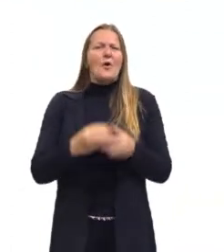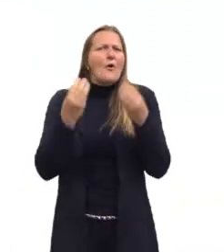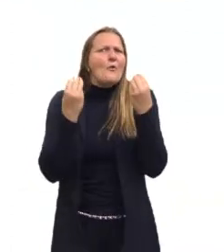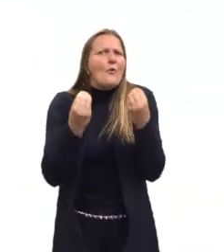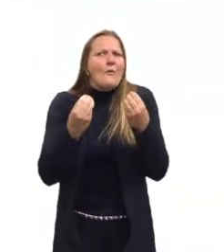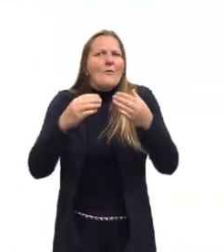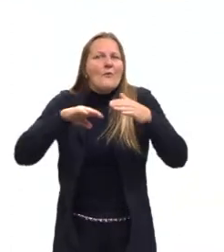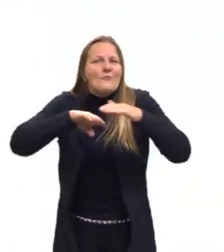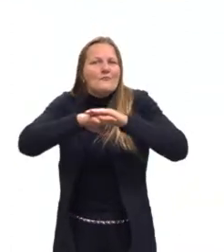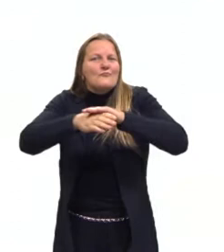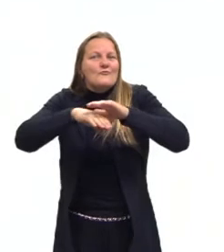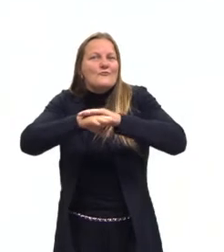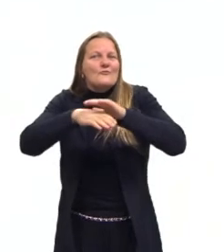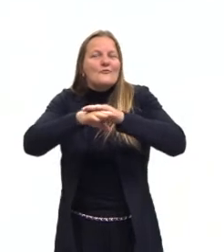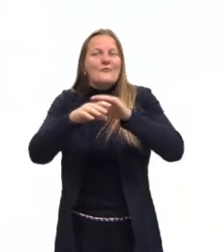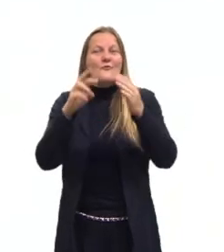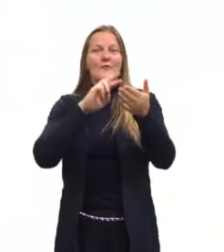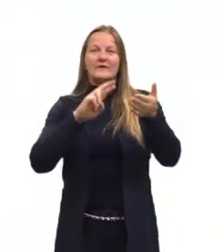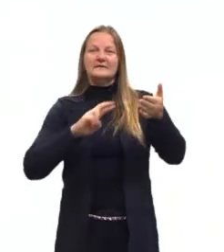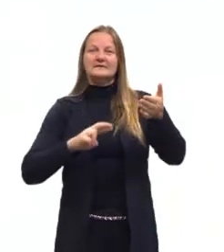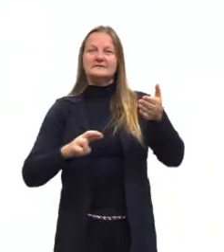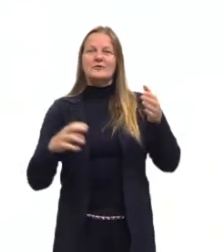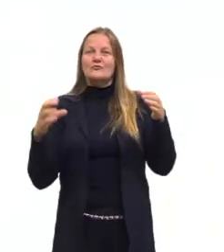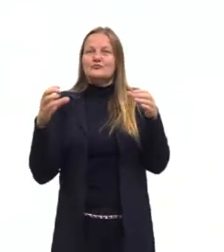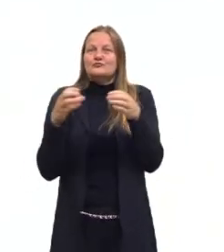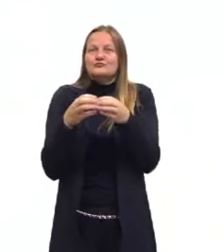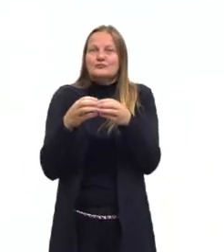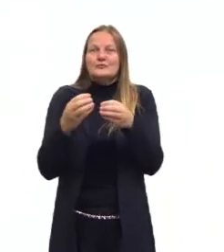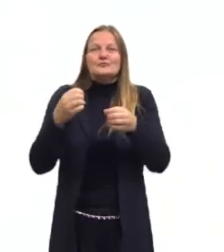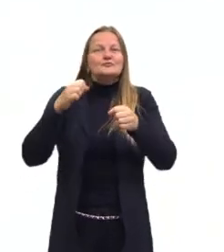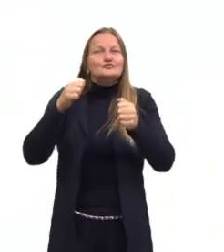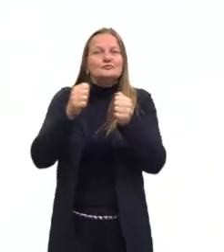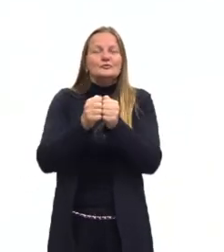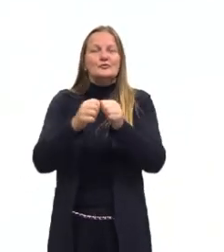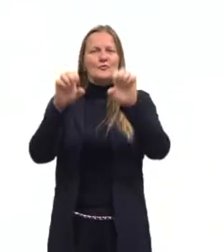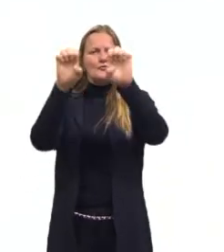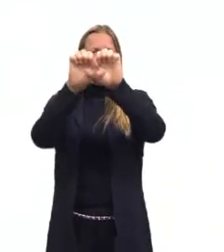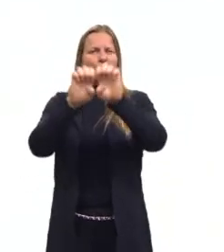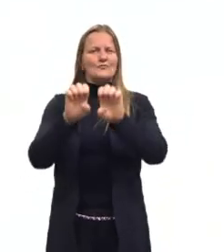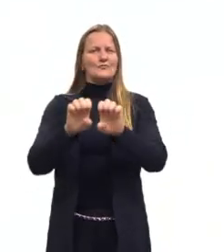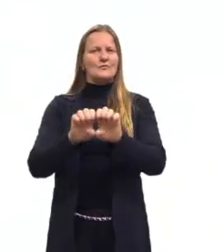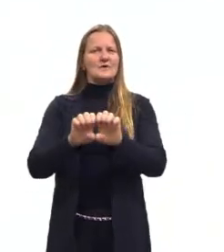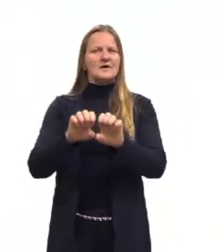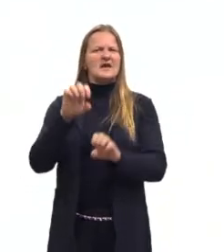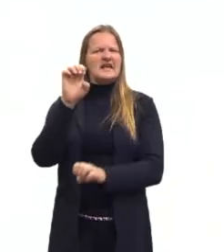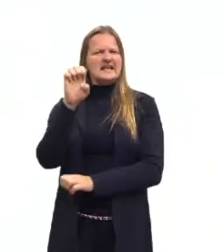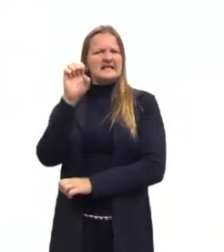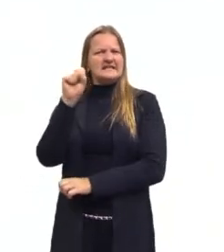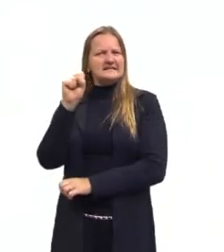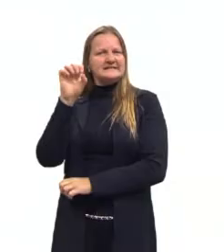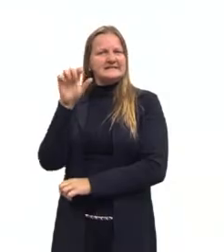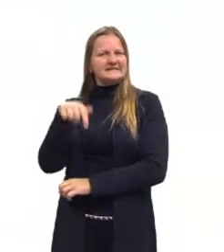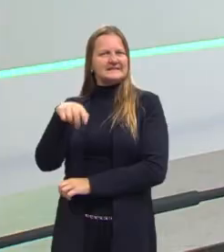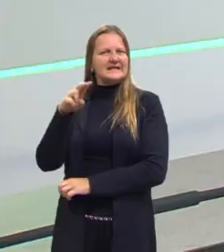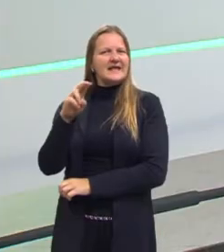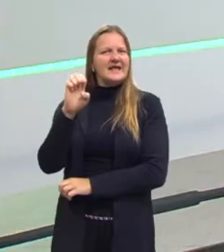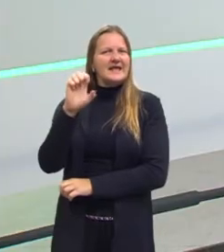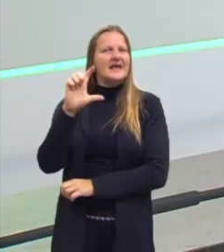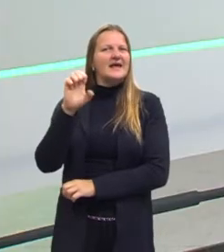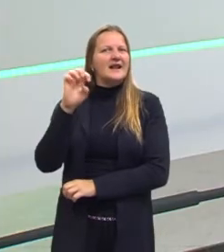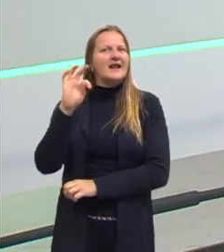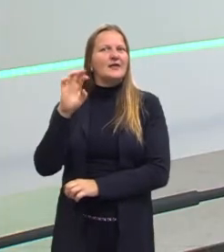encaixar o tema da redação usando o esqueleto ora essa